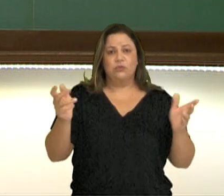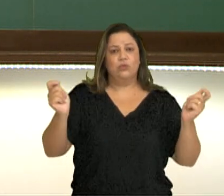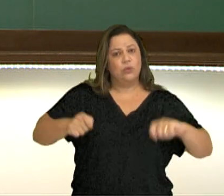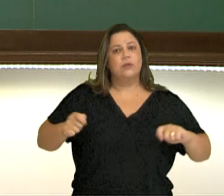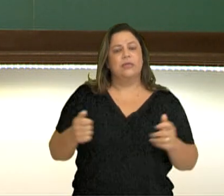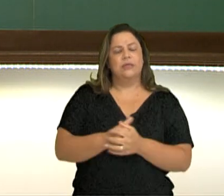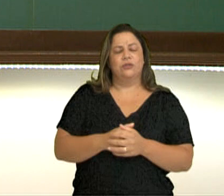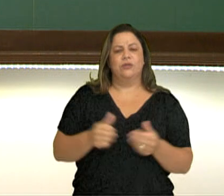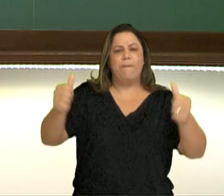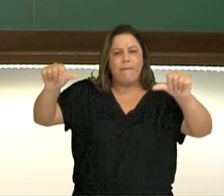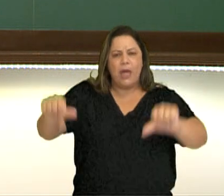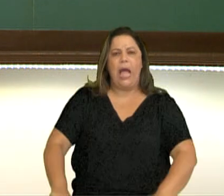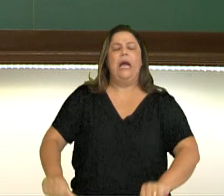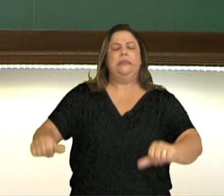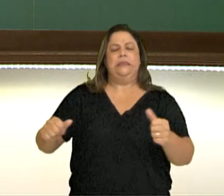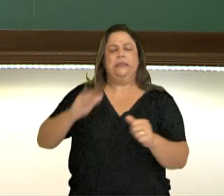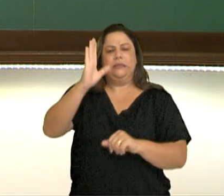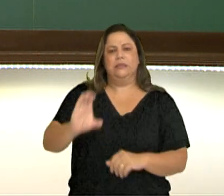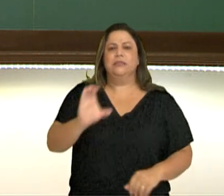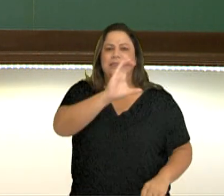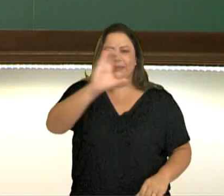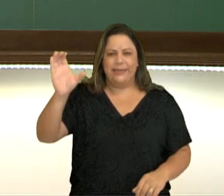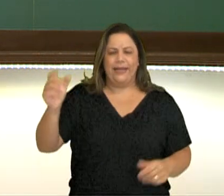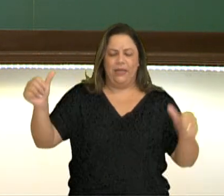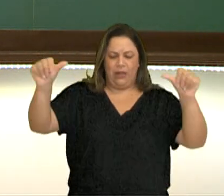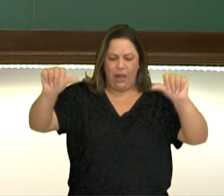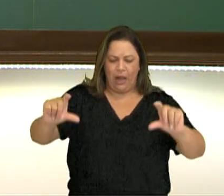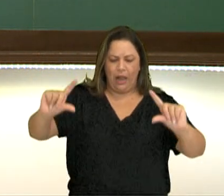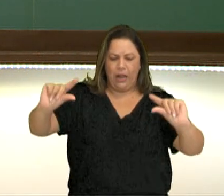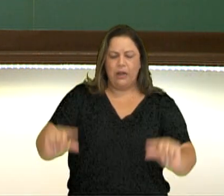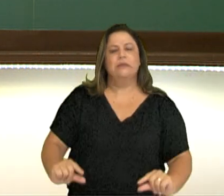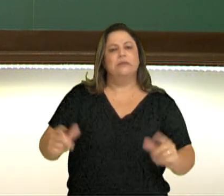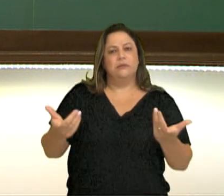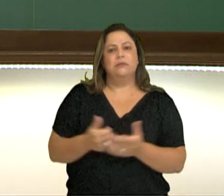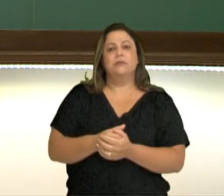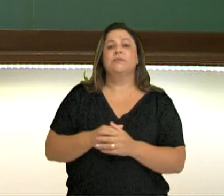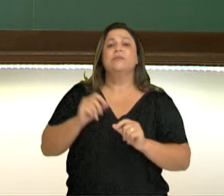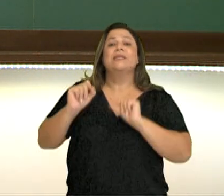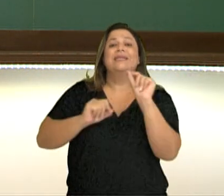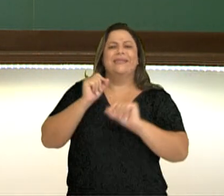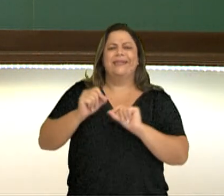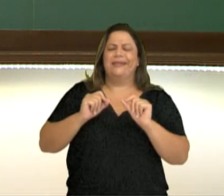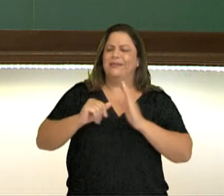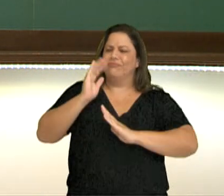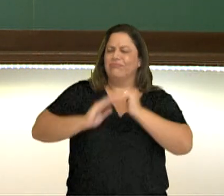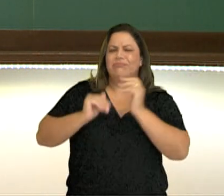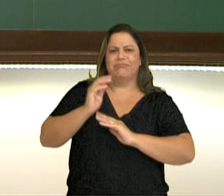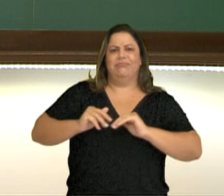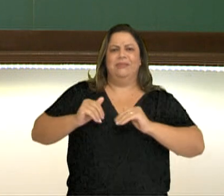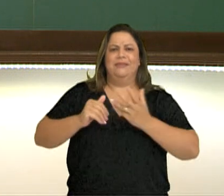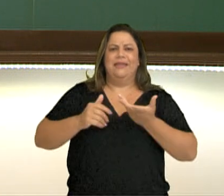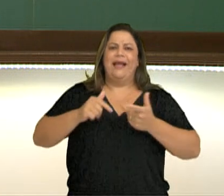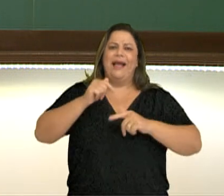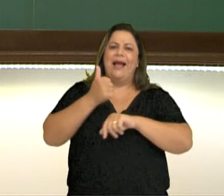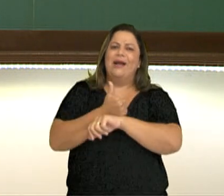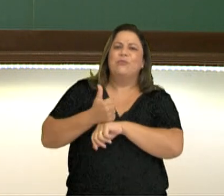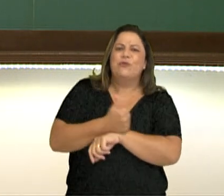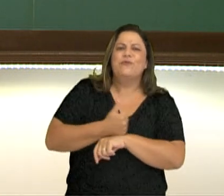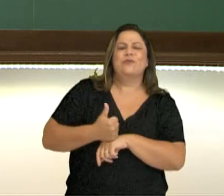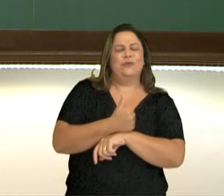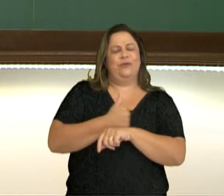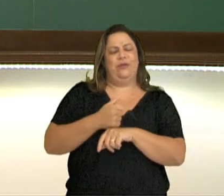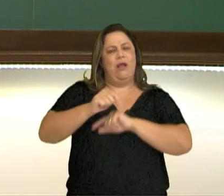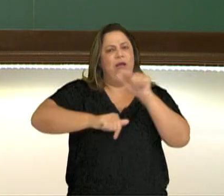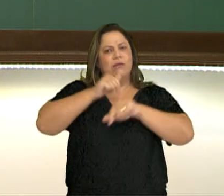essa queda da Igreja Católica, os músicos eles eram obrigados a desempenhar várias funções. Então eles não podiam